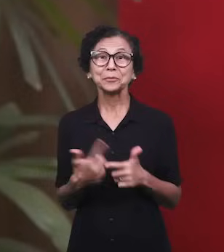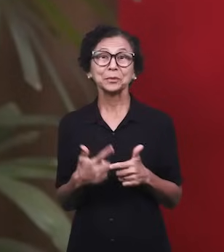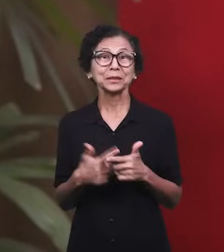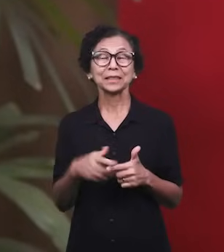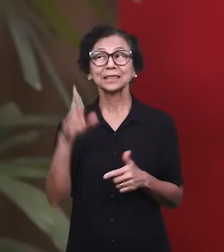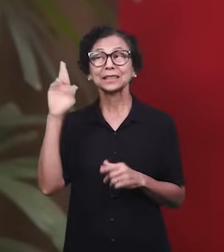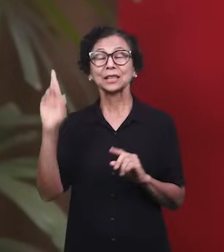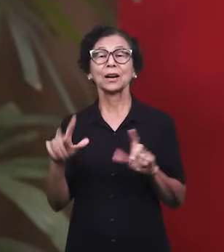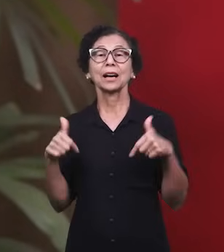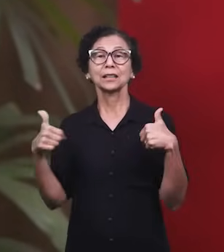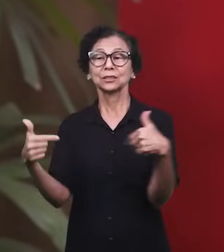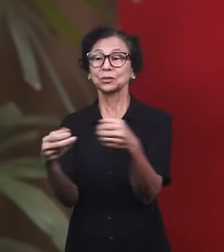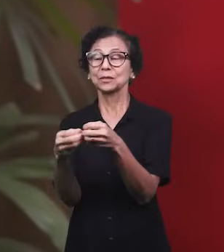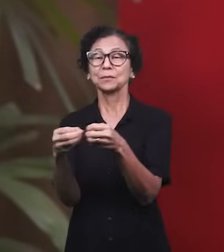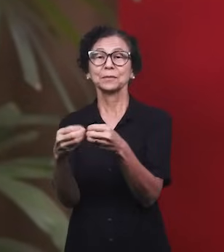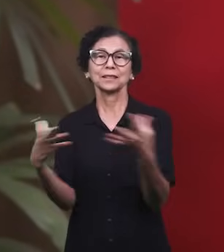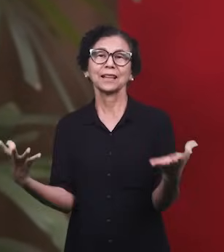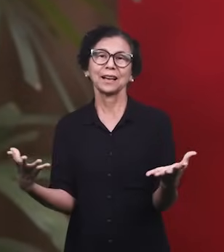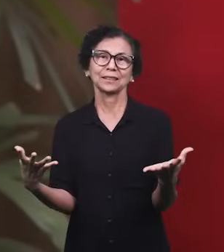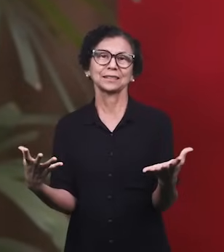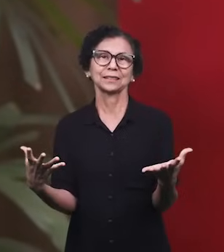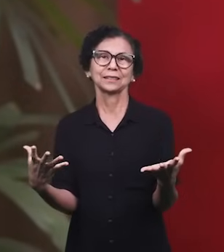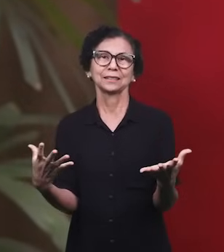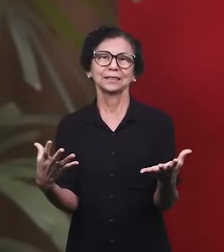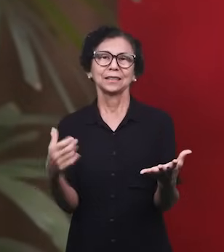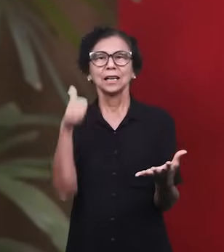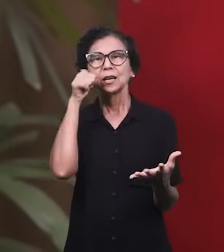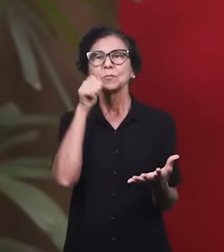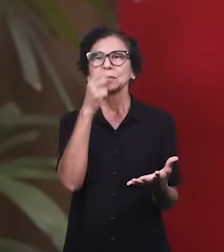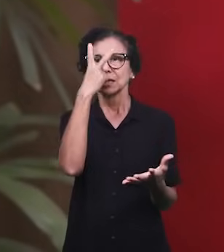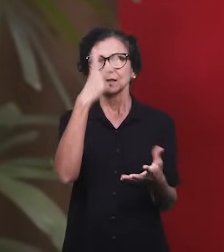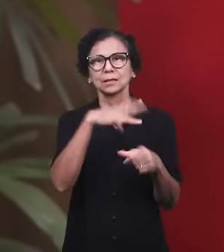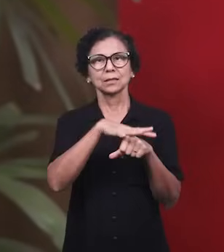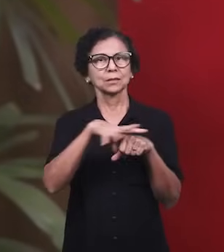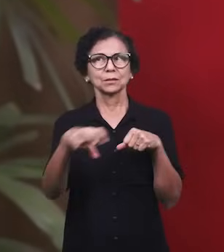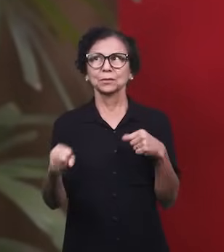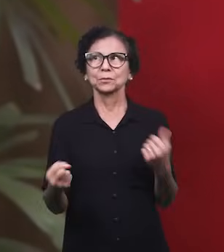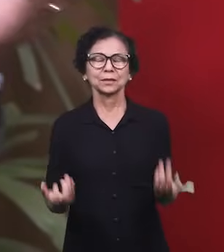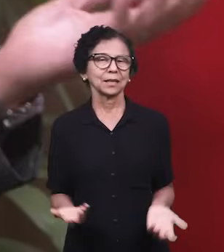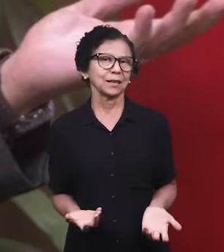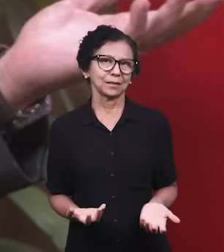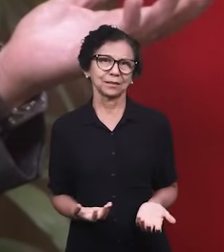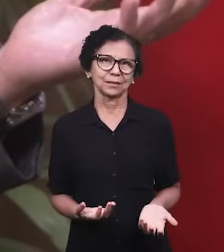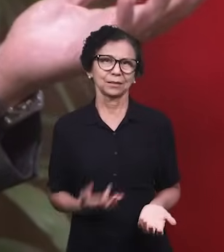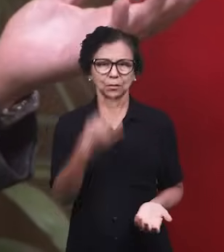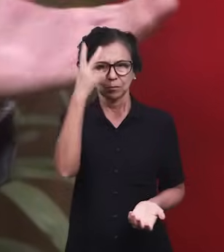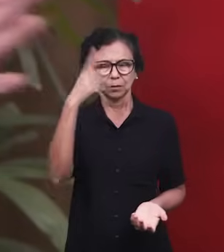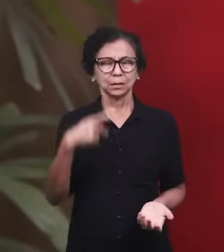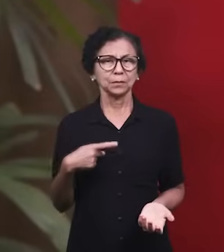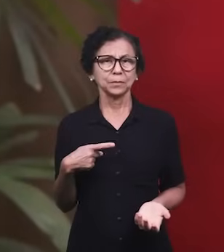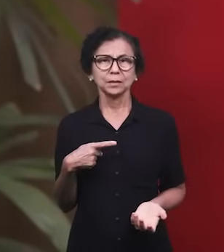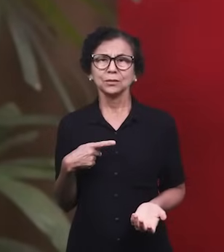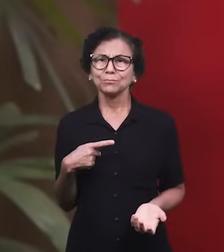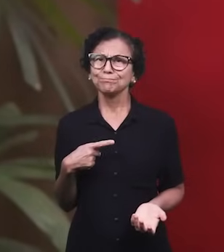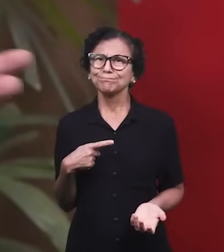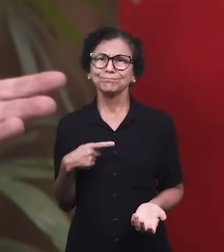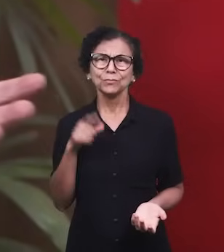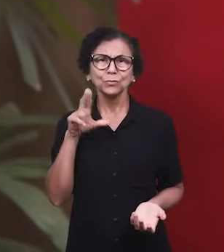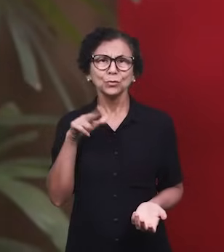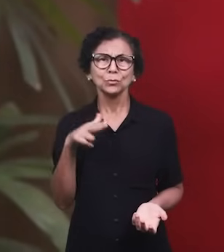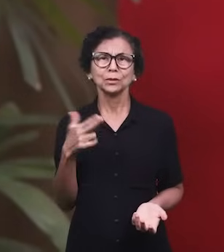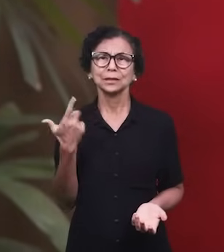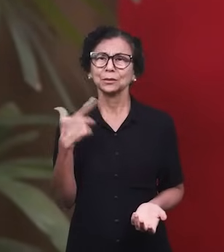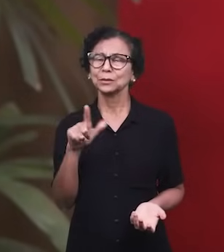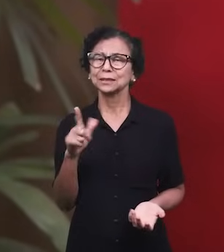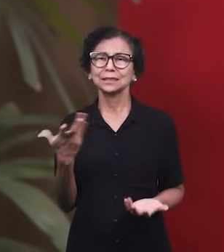então, aquela maravilha ali? Ele operou uma maravilha que, humanamente, ninguém conseguiria fazer aquilo, mas Deus operou